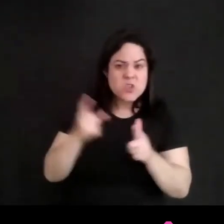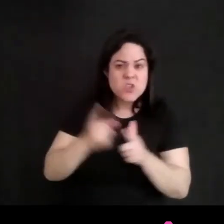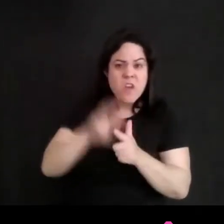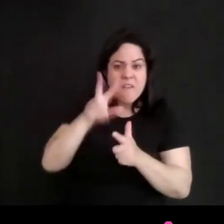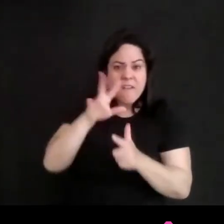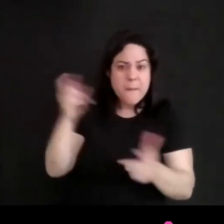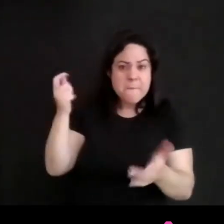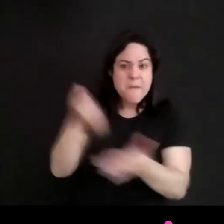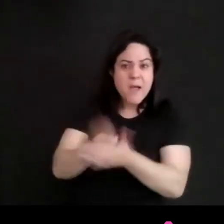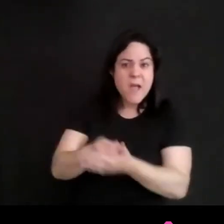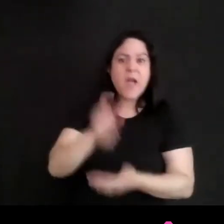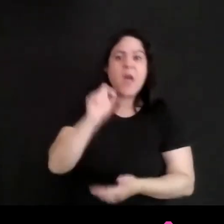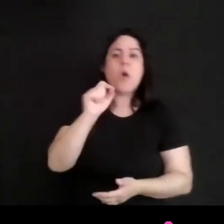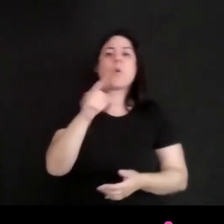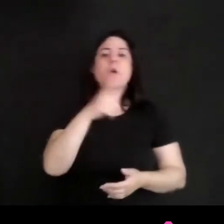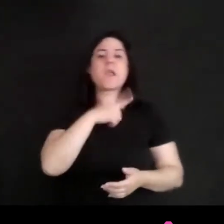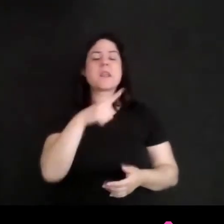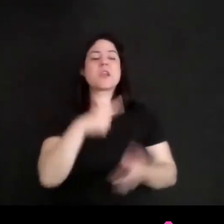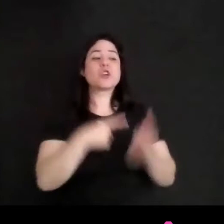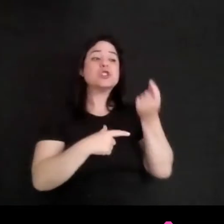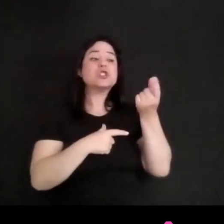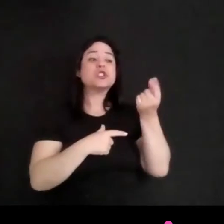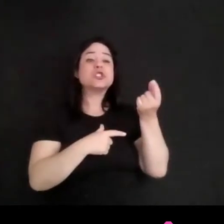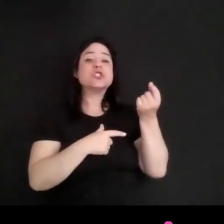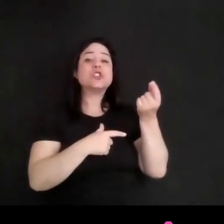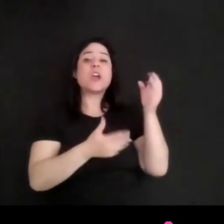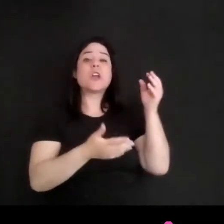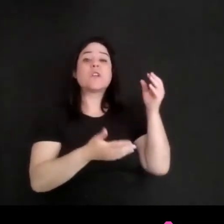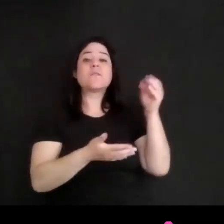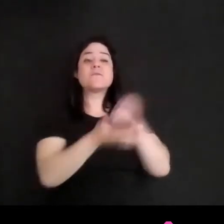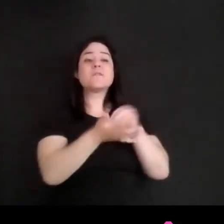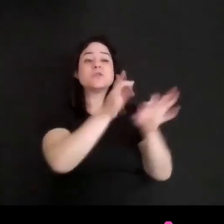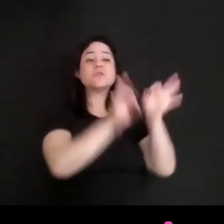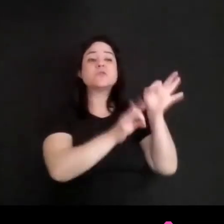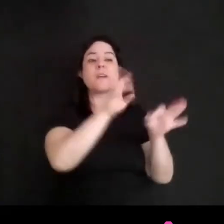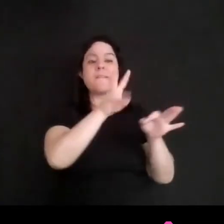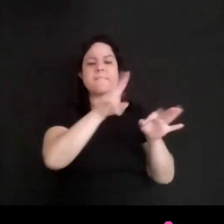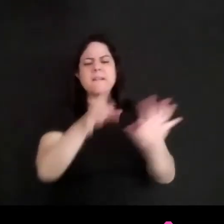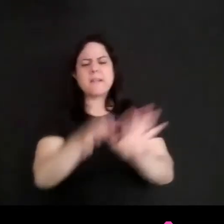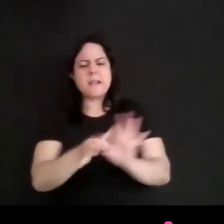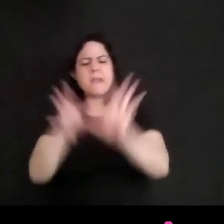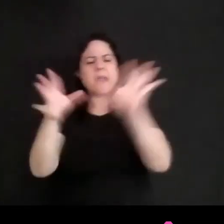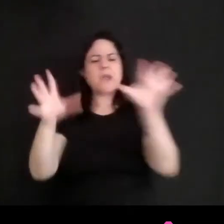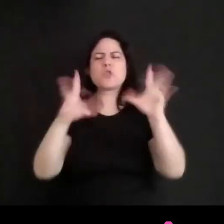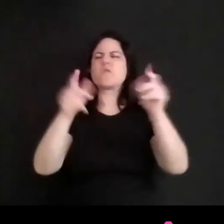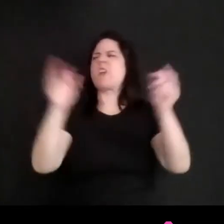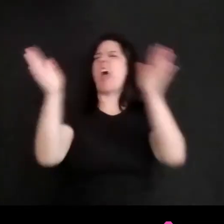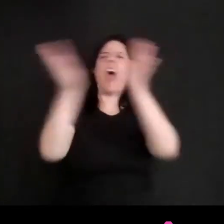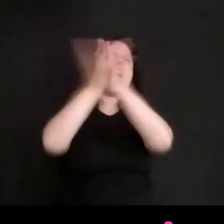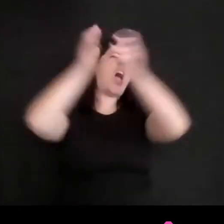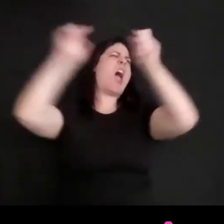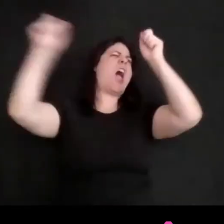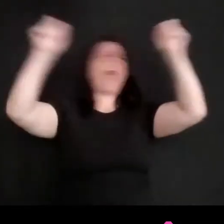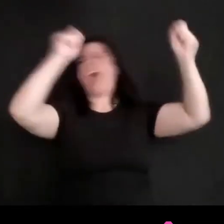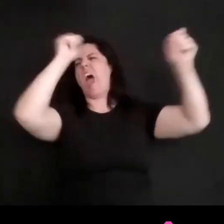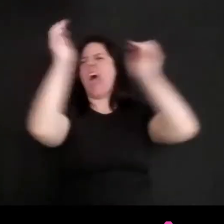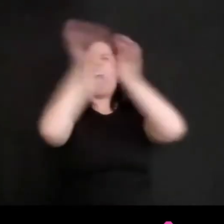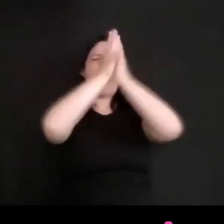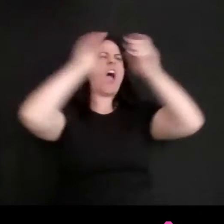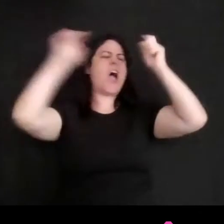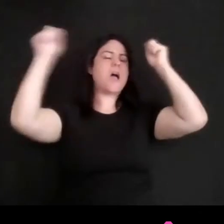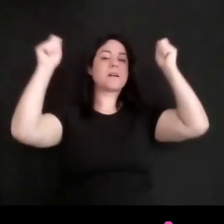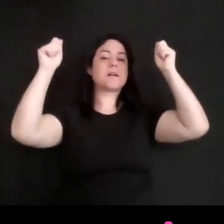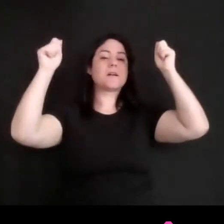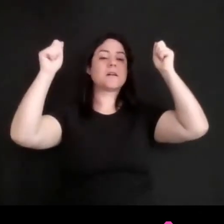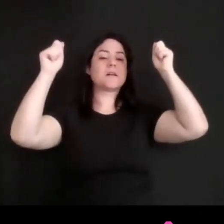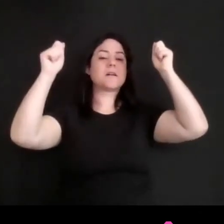que aquele dinheiro que estava preso na justiça vai ser liberado, e todo mundo diz: aleluia, aleluia. Até que um dinheirinho